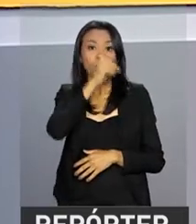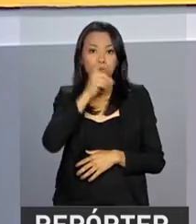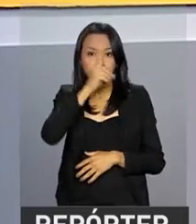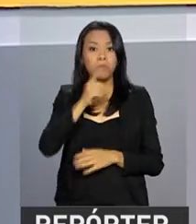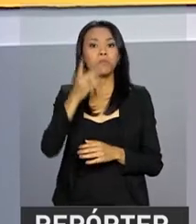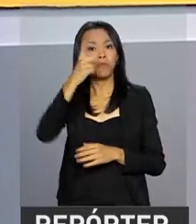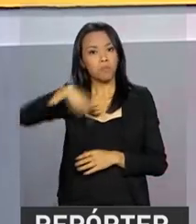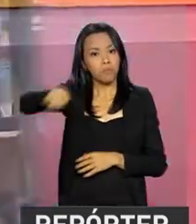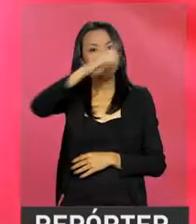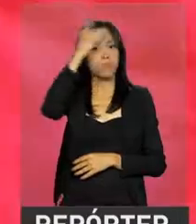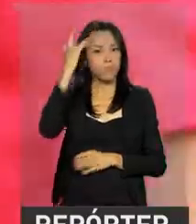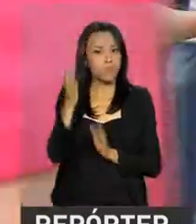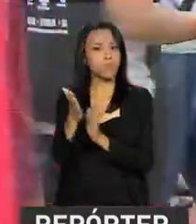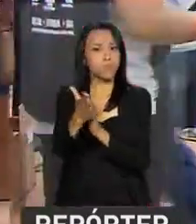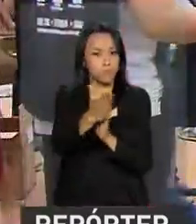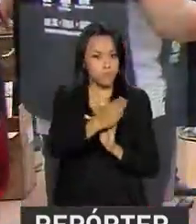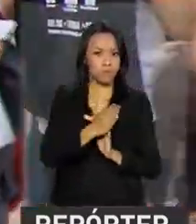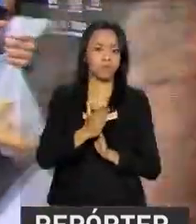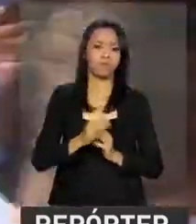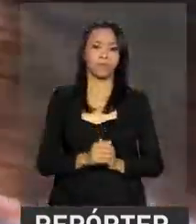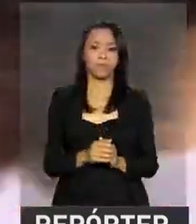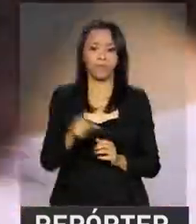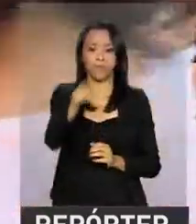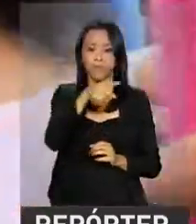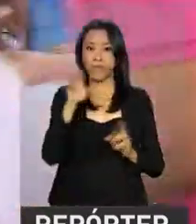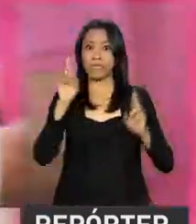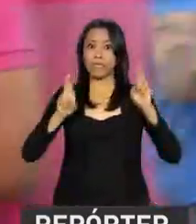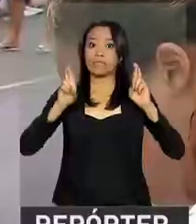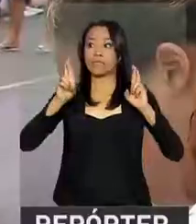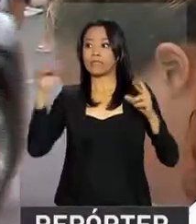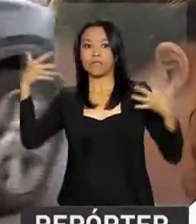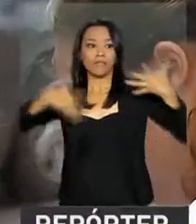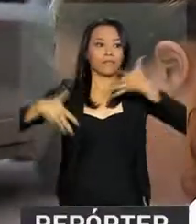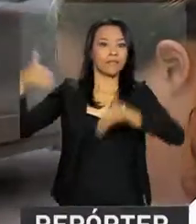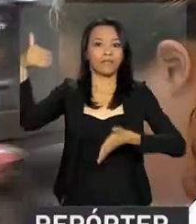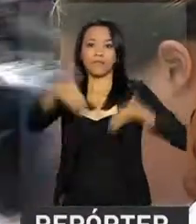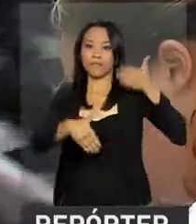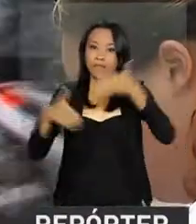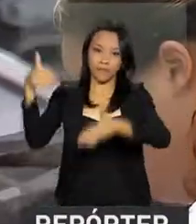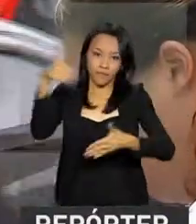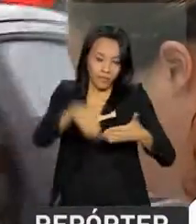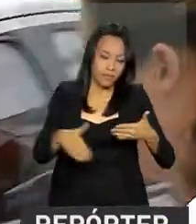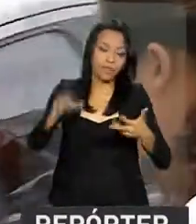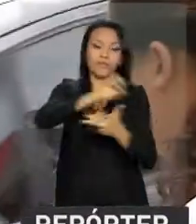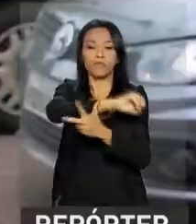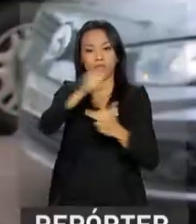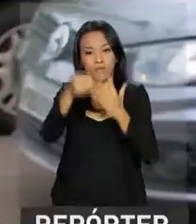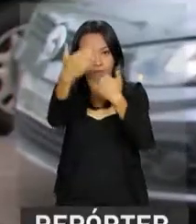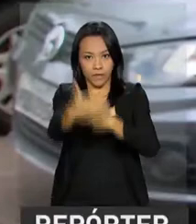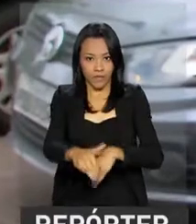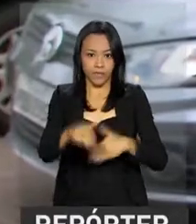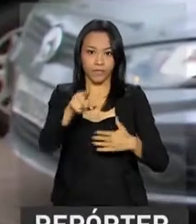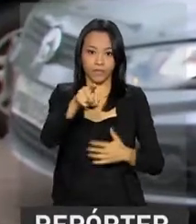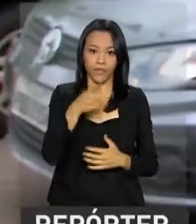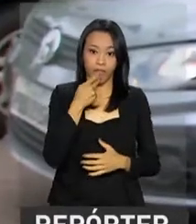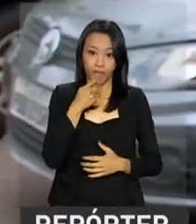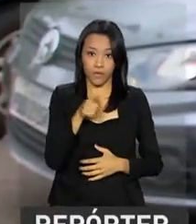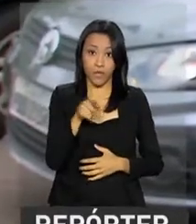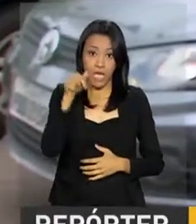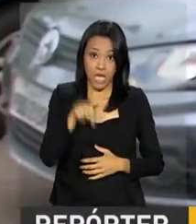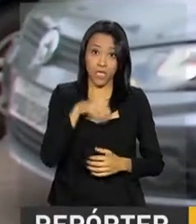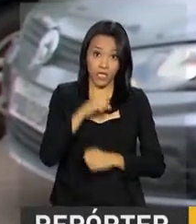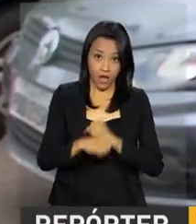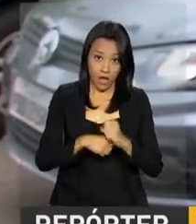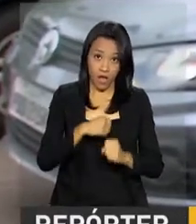candidatos a expectativa na chegada ao exame nacional do ensino médio este ano e